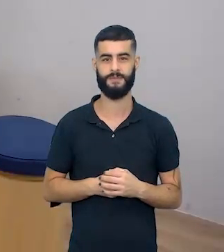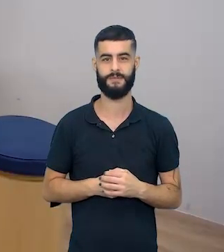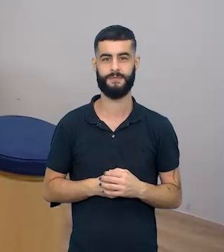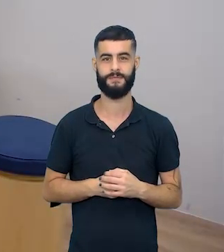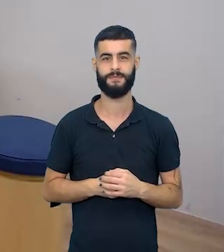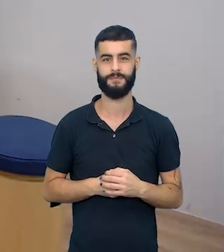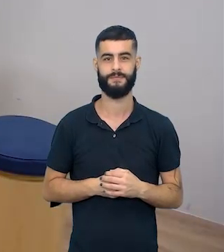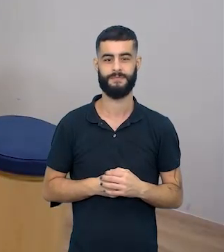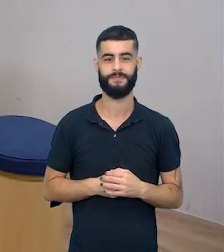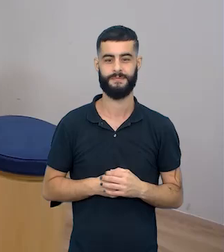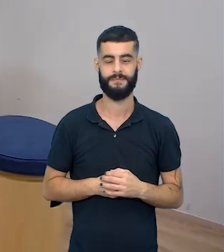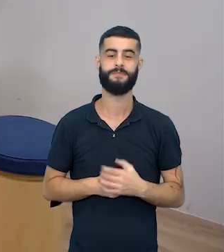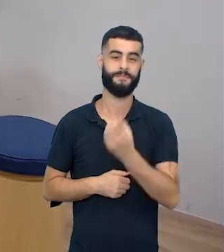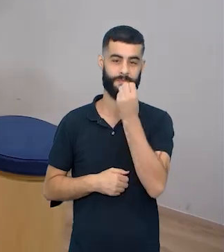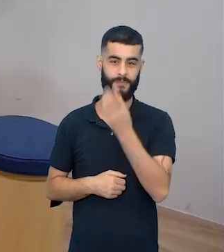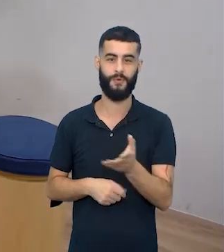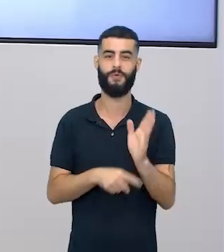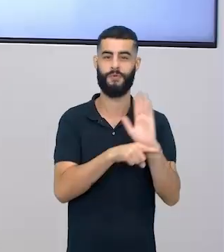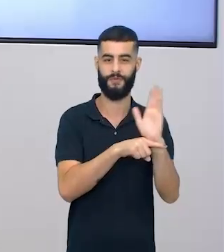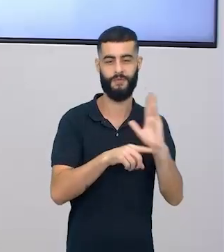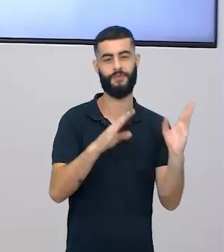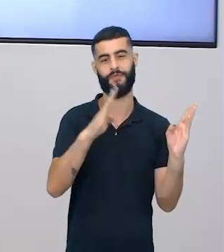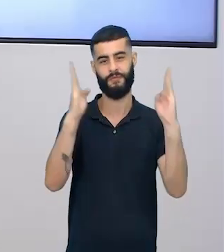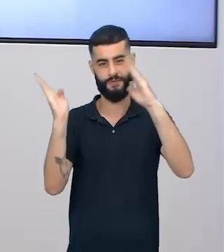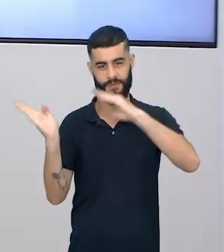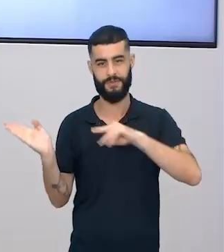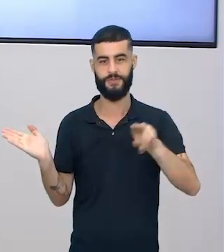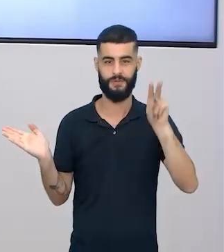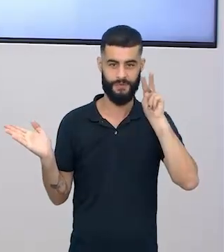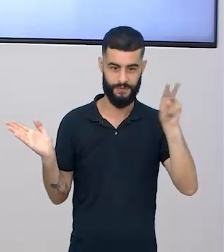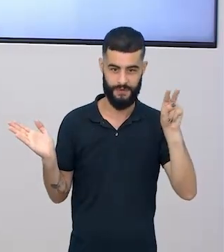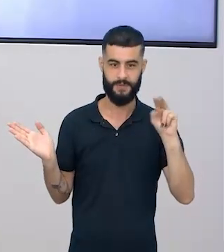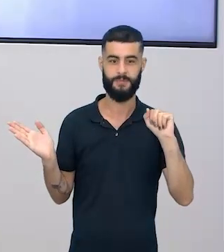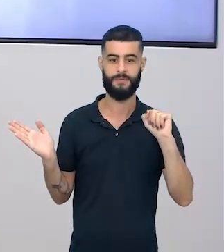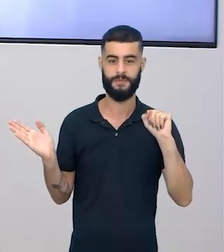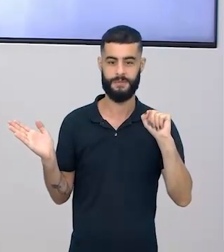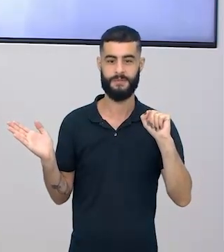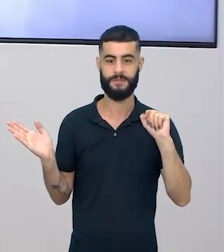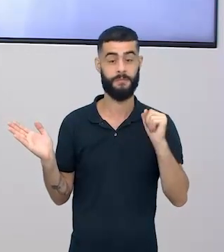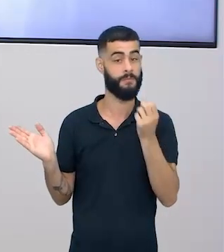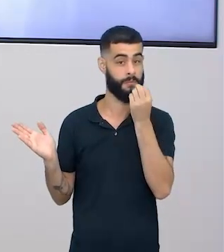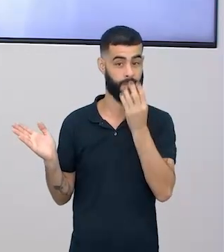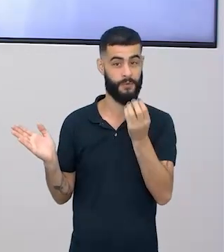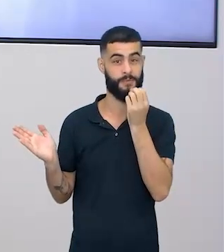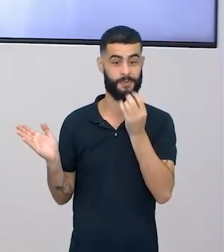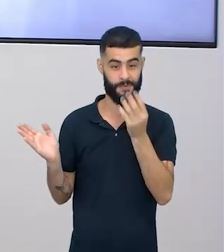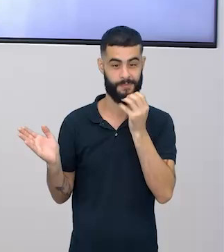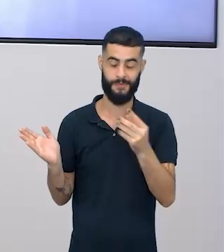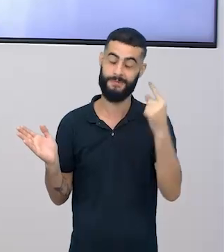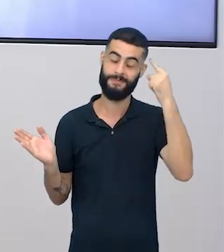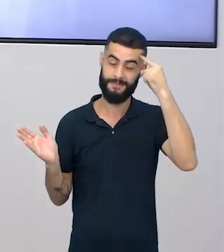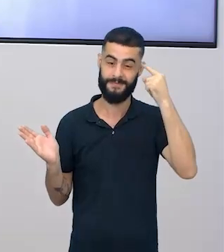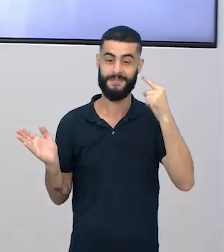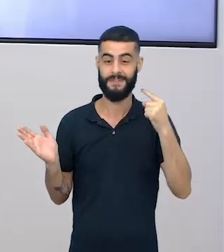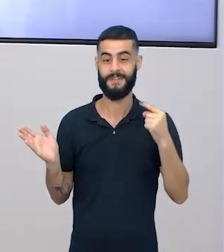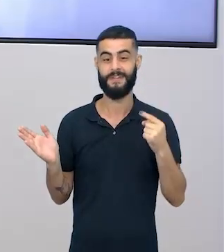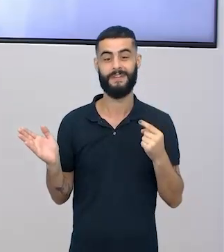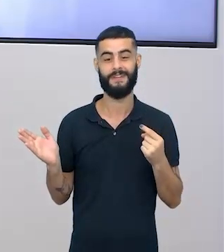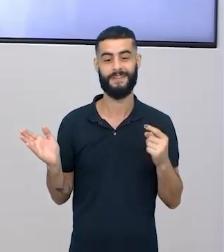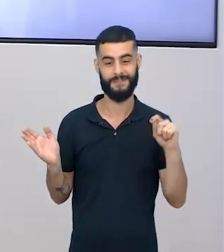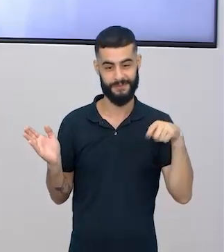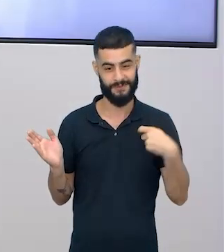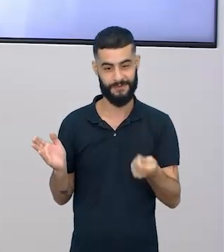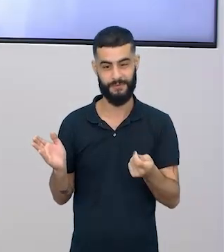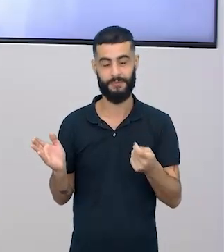Muito bem, então nós vimos aí um vídeo, né, professora Kimi, que trata de algumas preocupações, inclusive a concepção de uma só terra